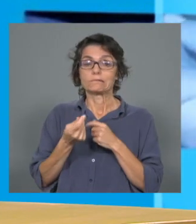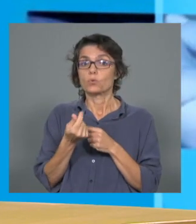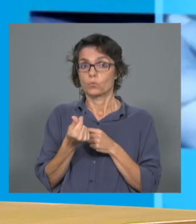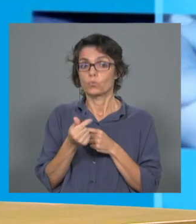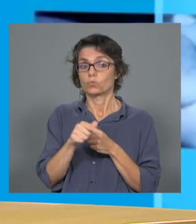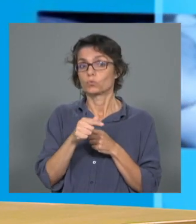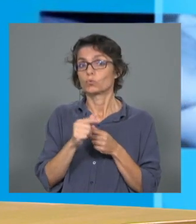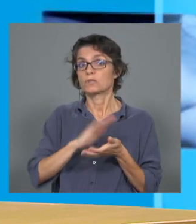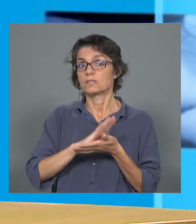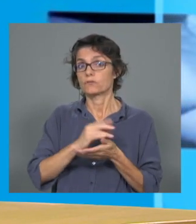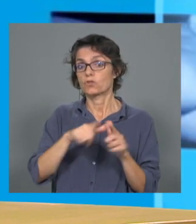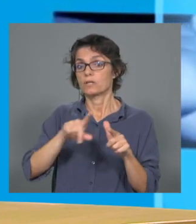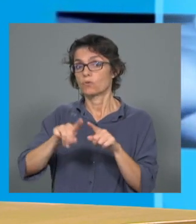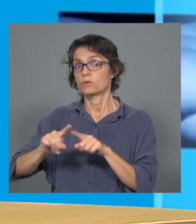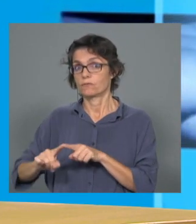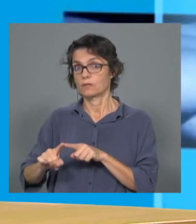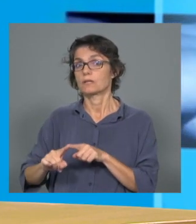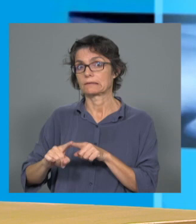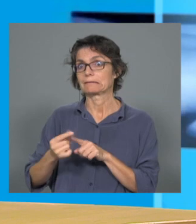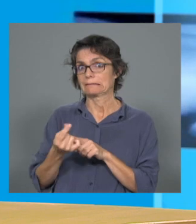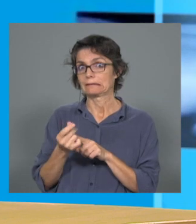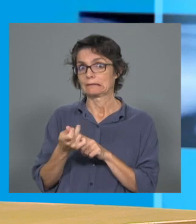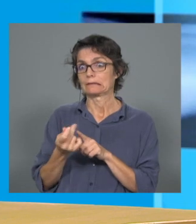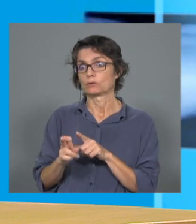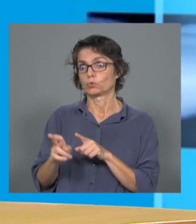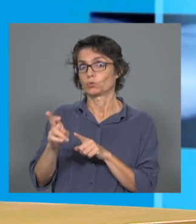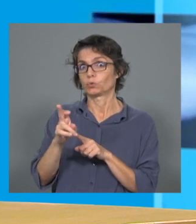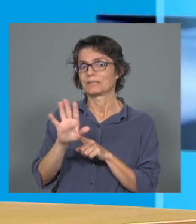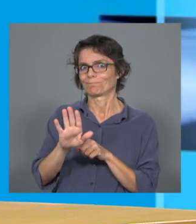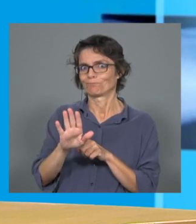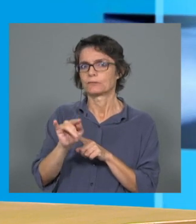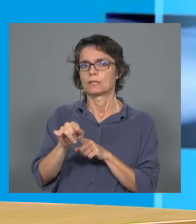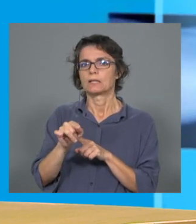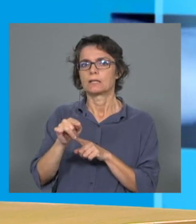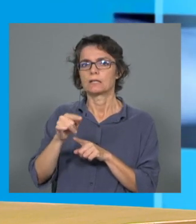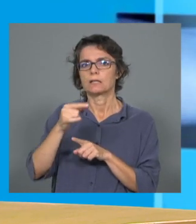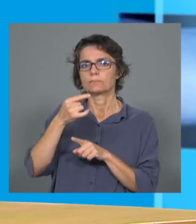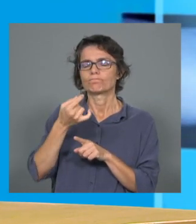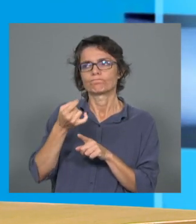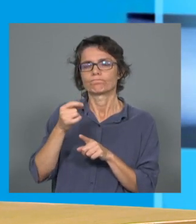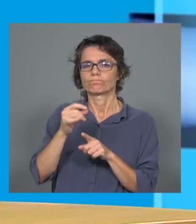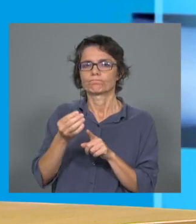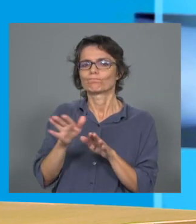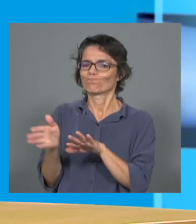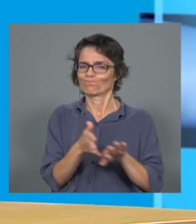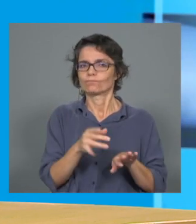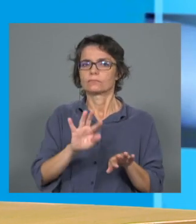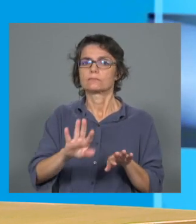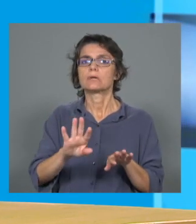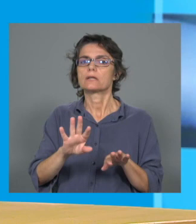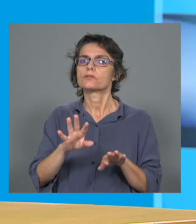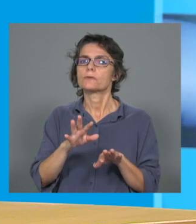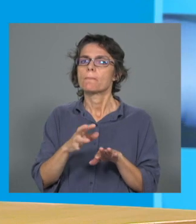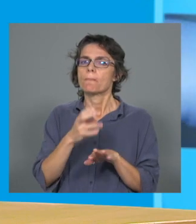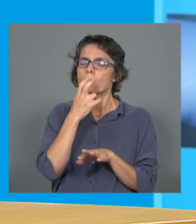associados a esta impressão em várias línguas era muito oneroso e, portanto, perdeu-se isso. De qualquer forma, não deixa de ser